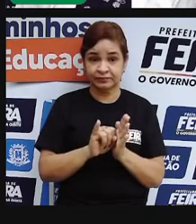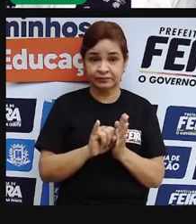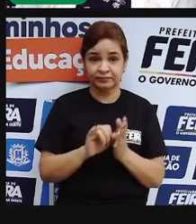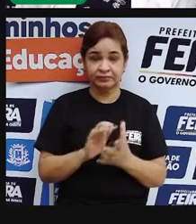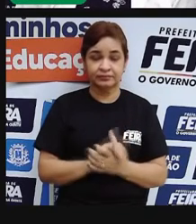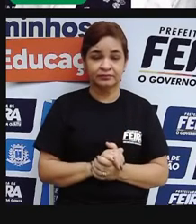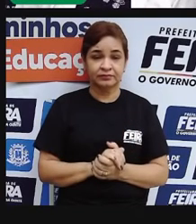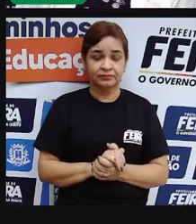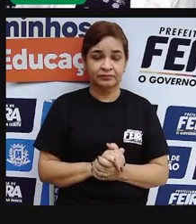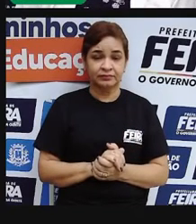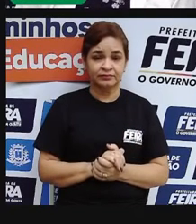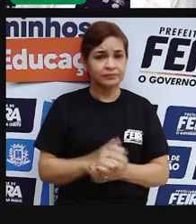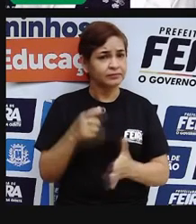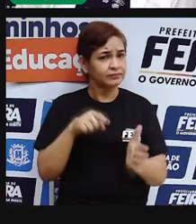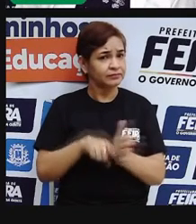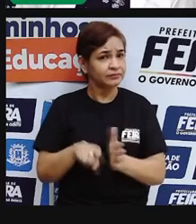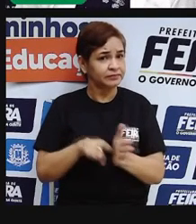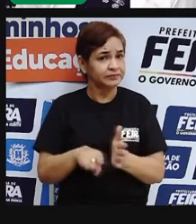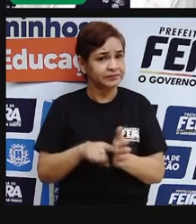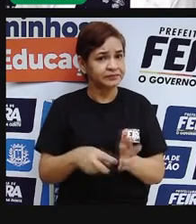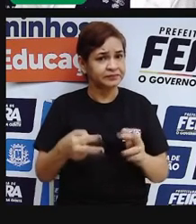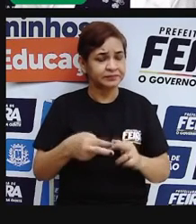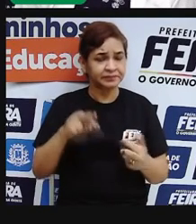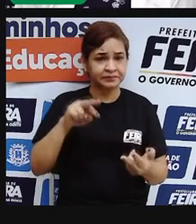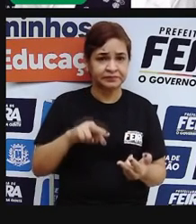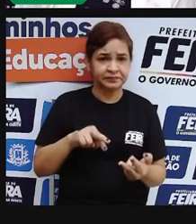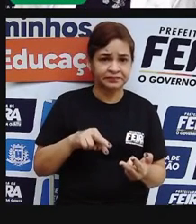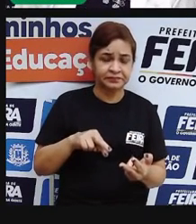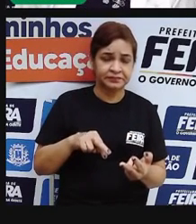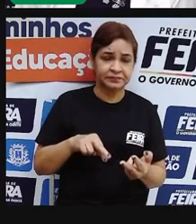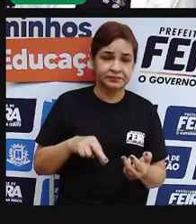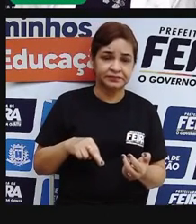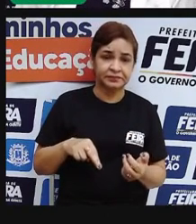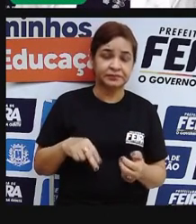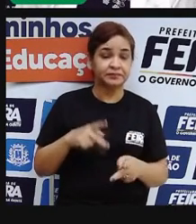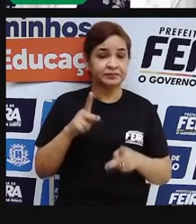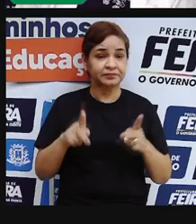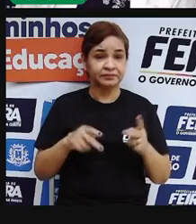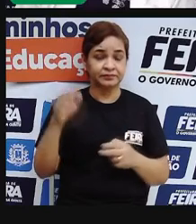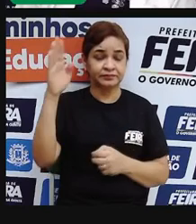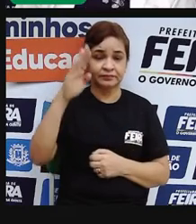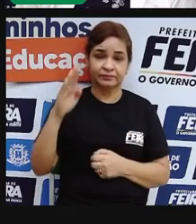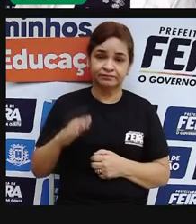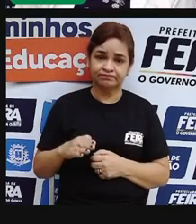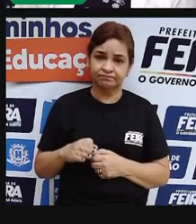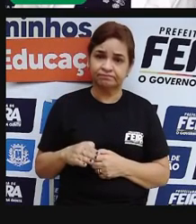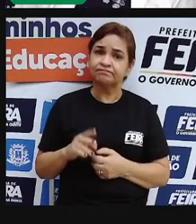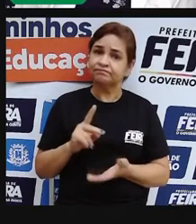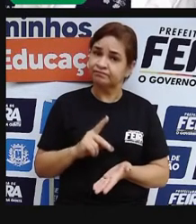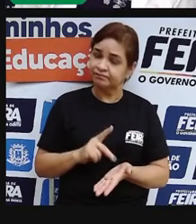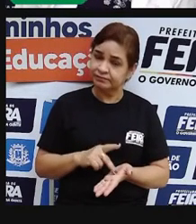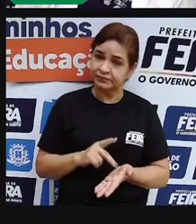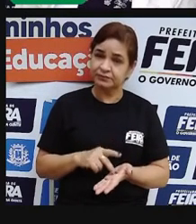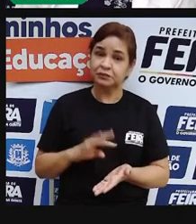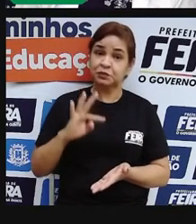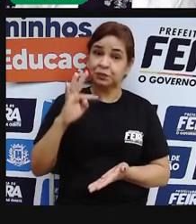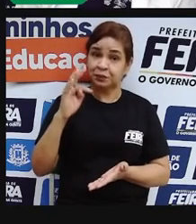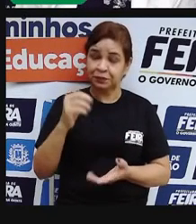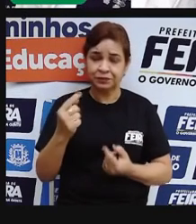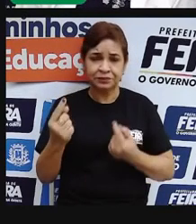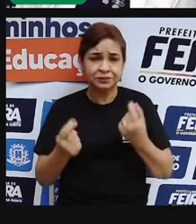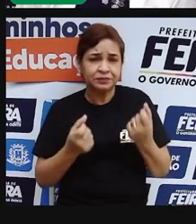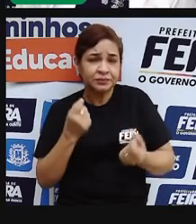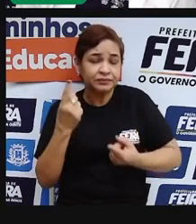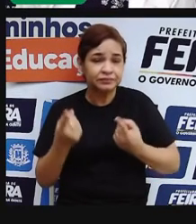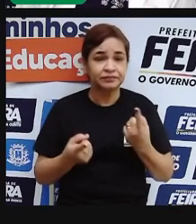E se for fazer uma pesquisa genética nos brasileiros com certeza toda a população tem um pouquinho de